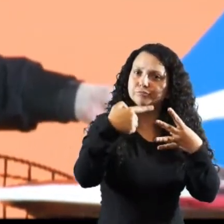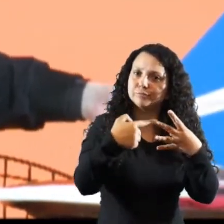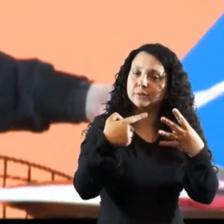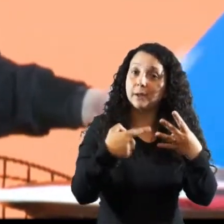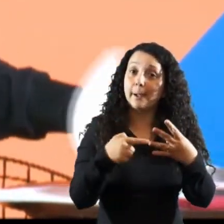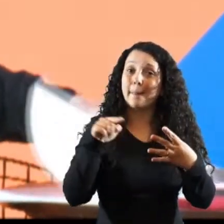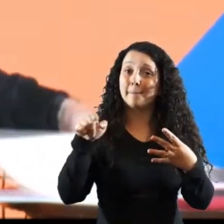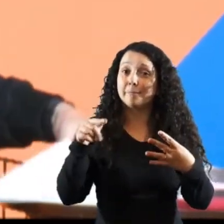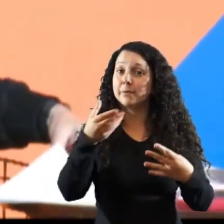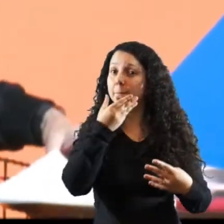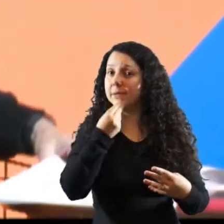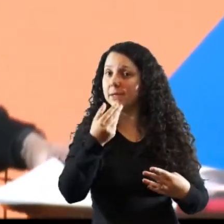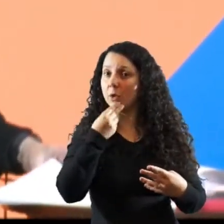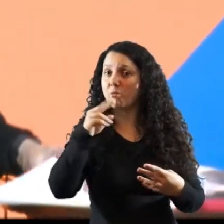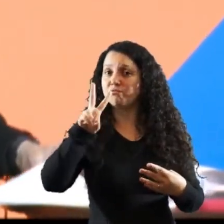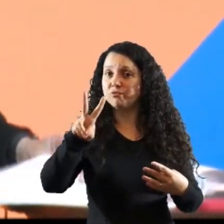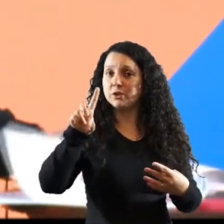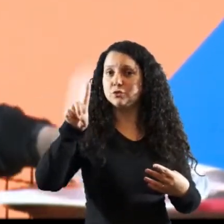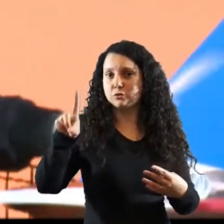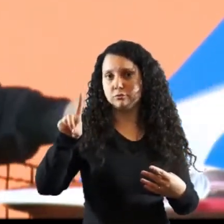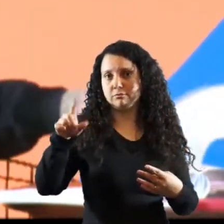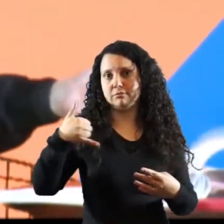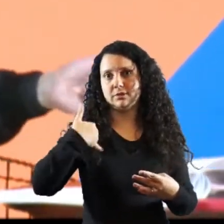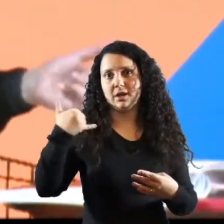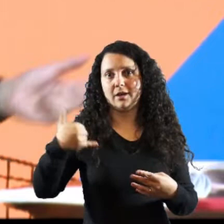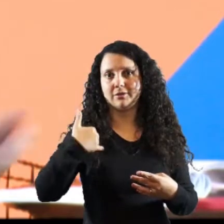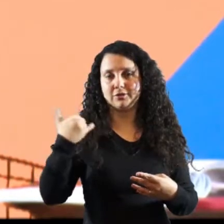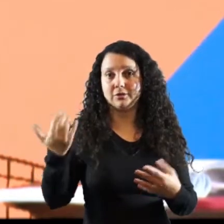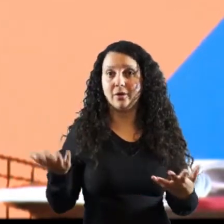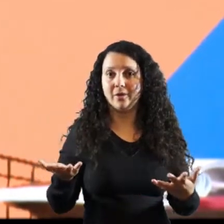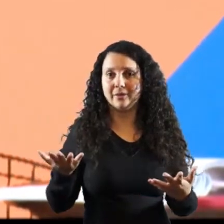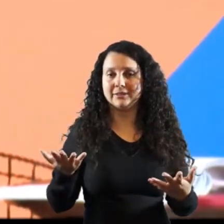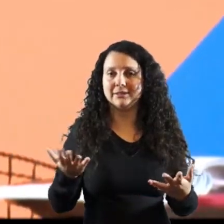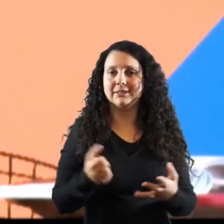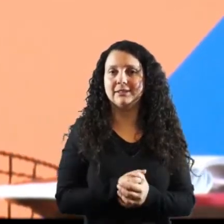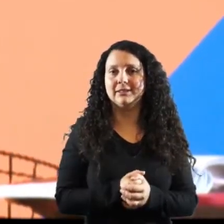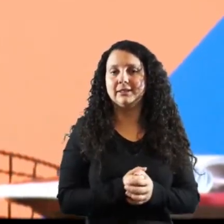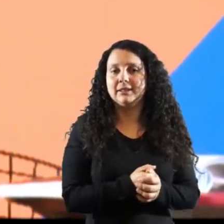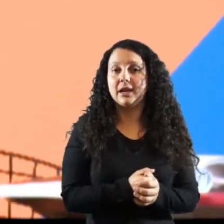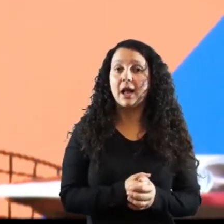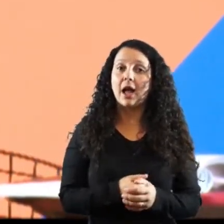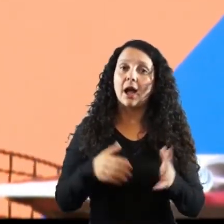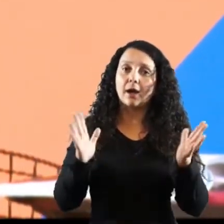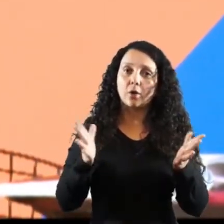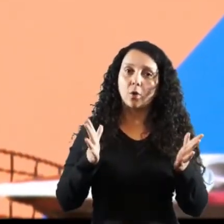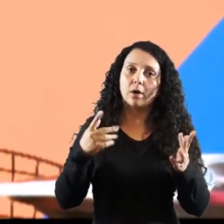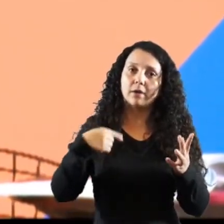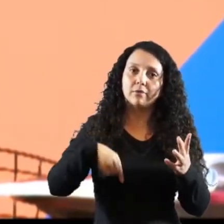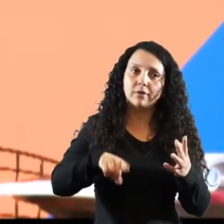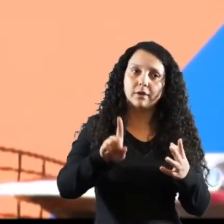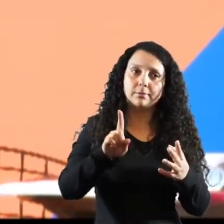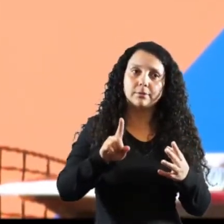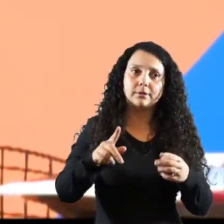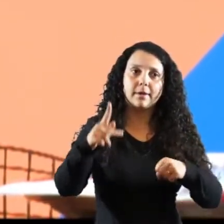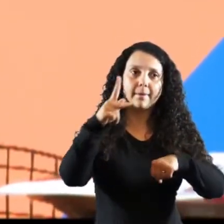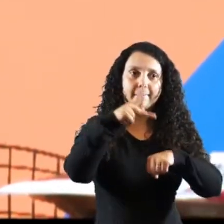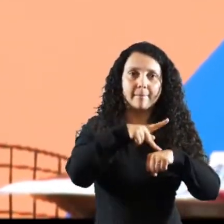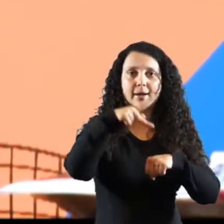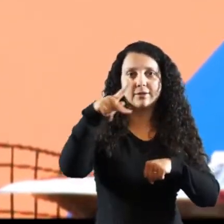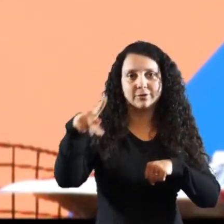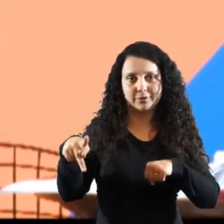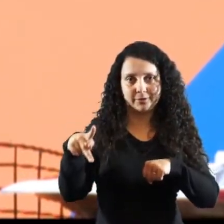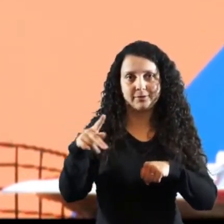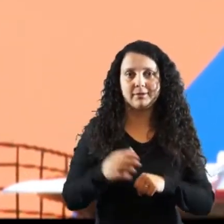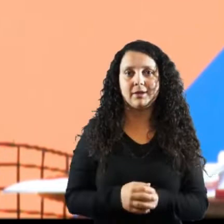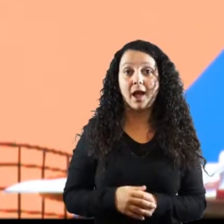de idade, já sendo instrutor em Garibaldi. E agora a gente vai para Passo Fundo. Galera de Passo Fundo, venham com a